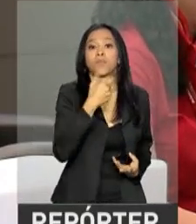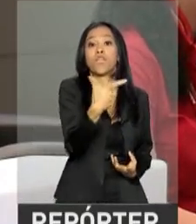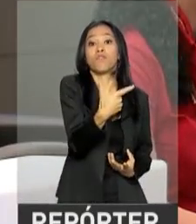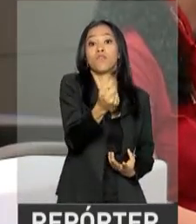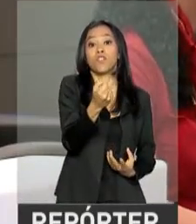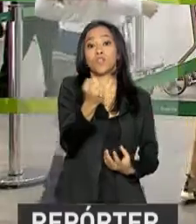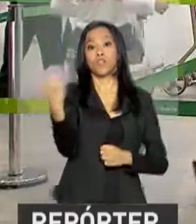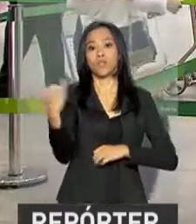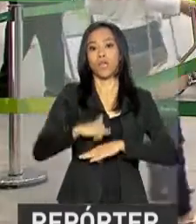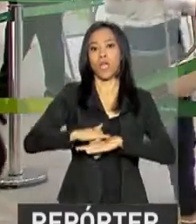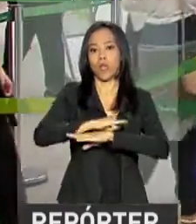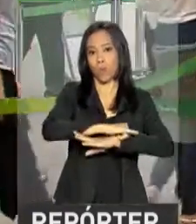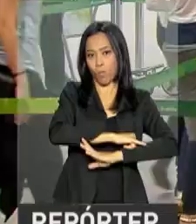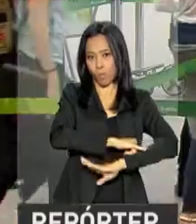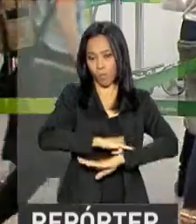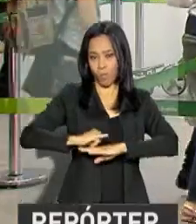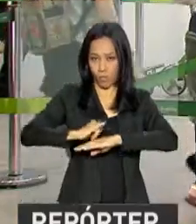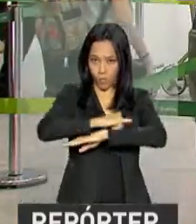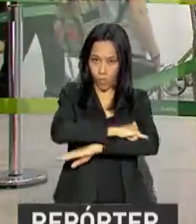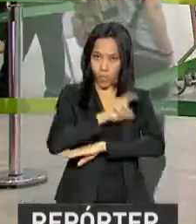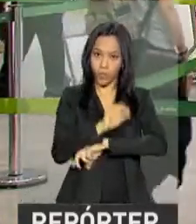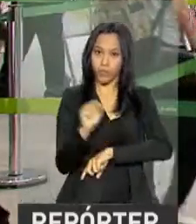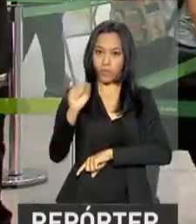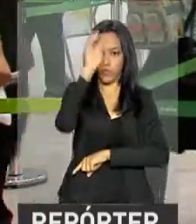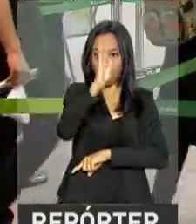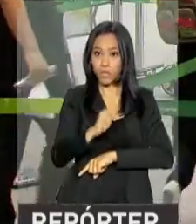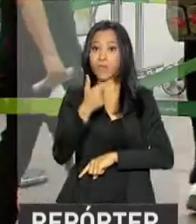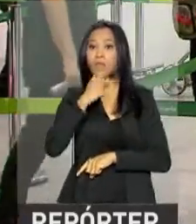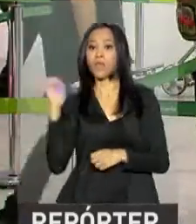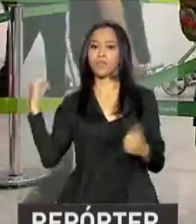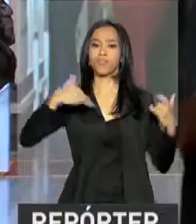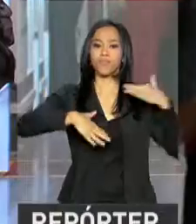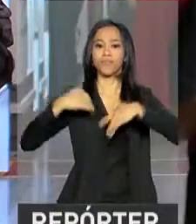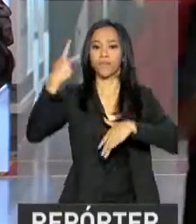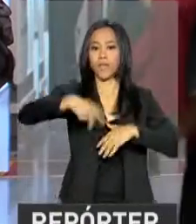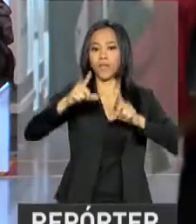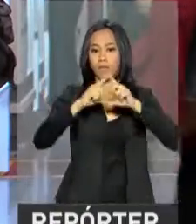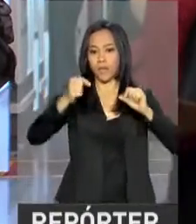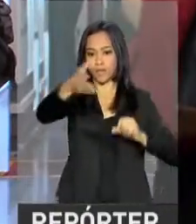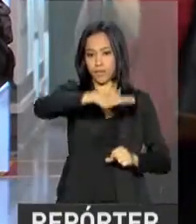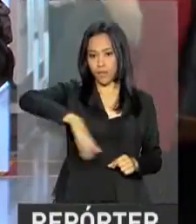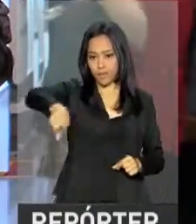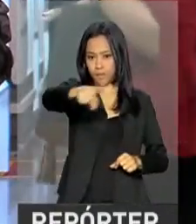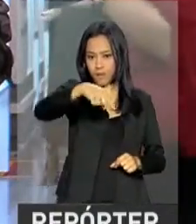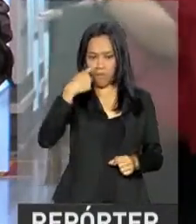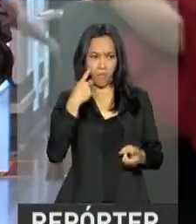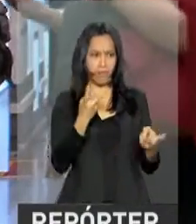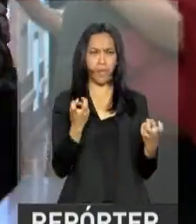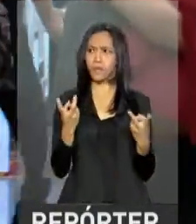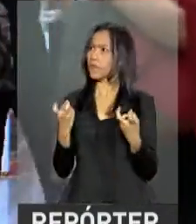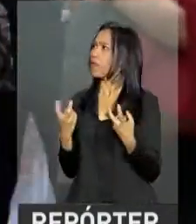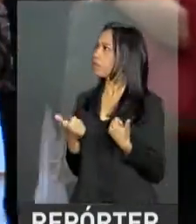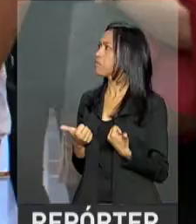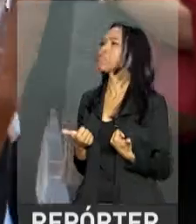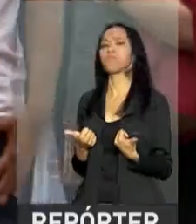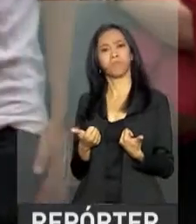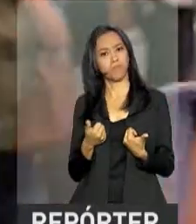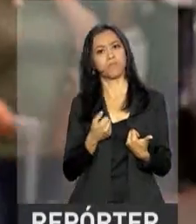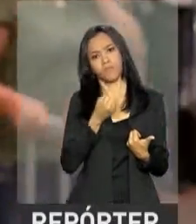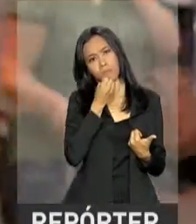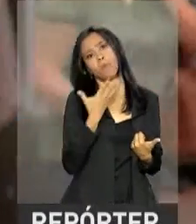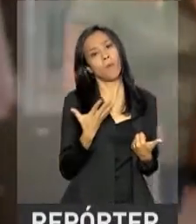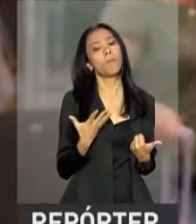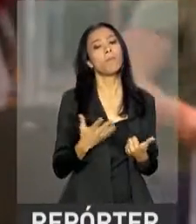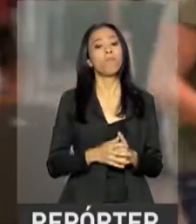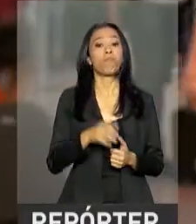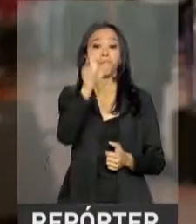do país. E quem circula pelos corredores do aeroporto de Brasília conta que percebe as melhorias nos terminais brasileiros.